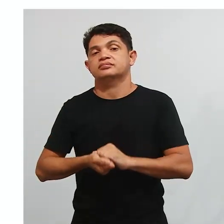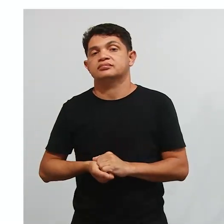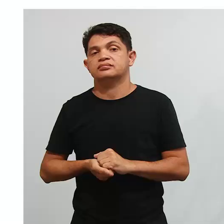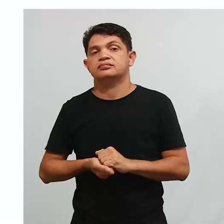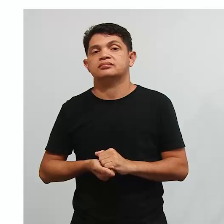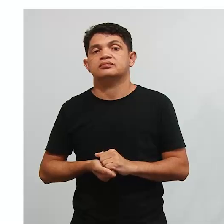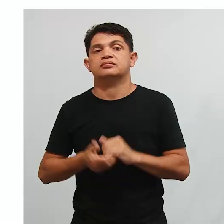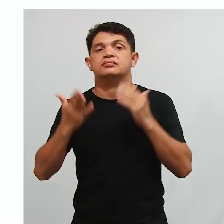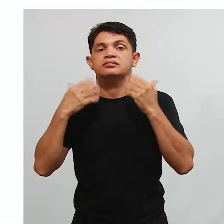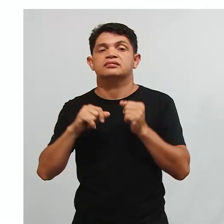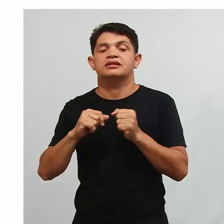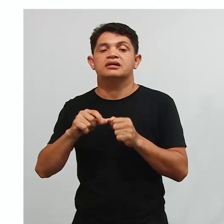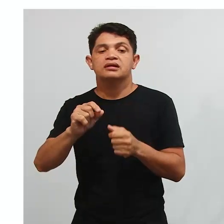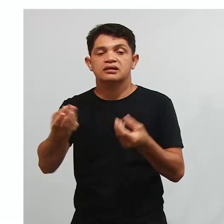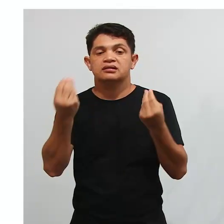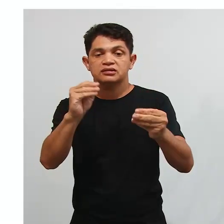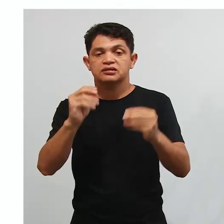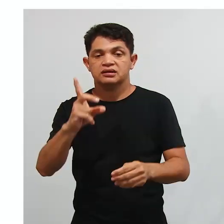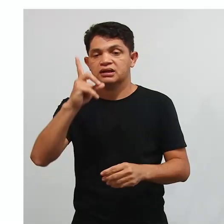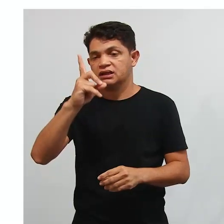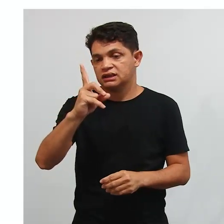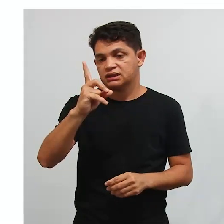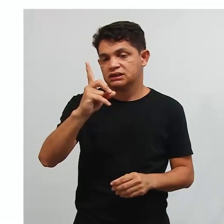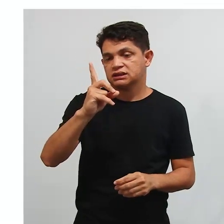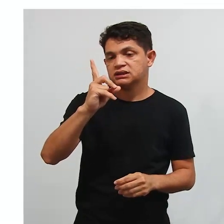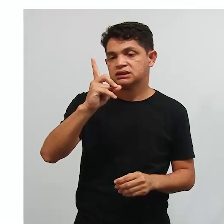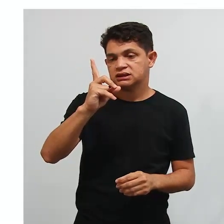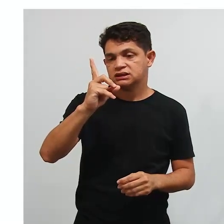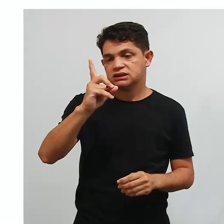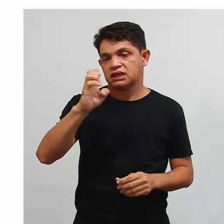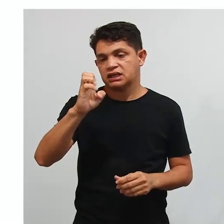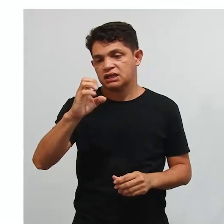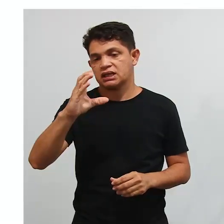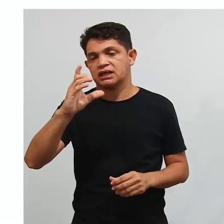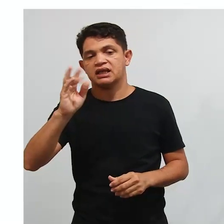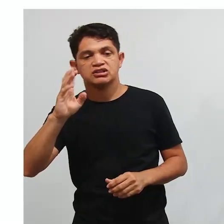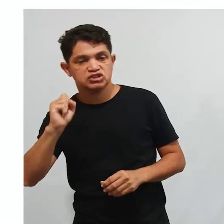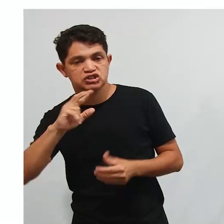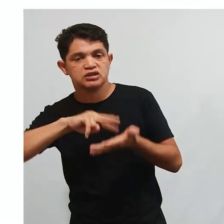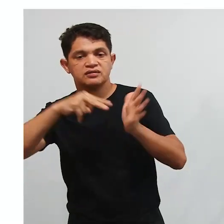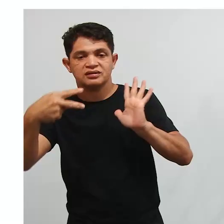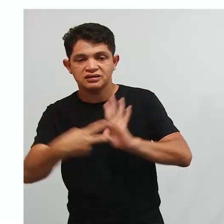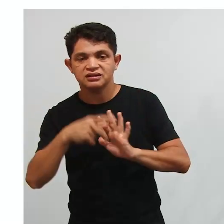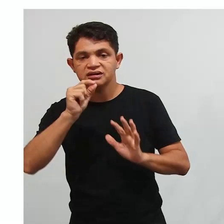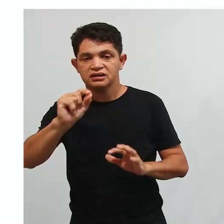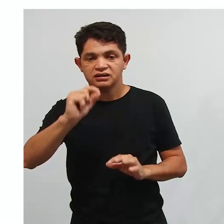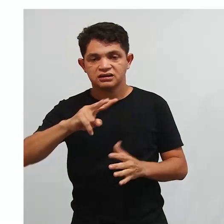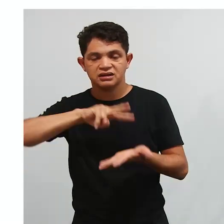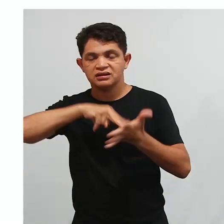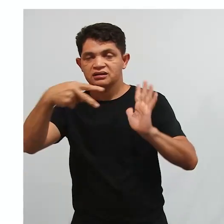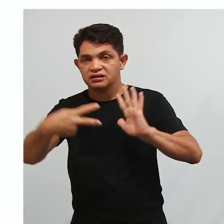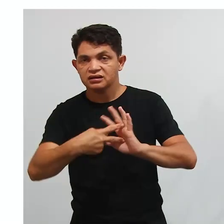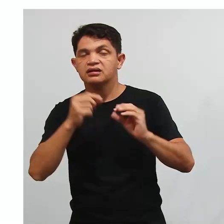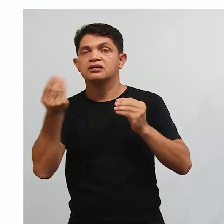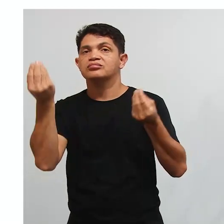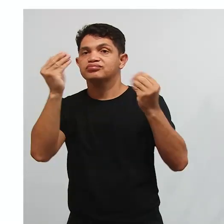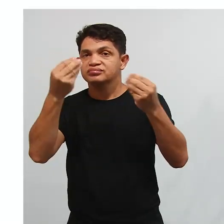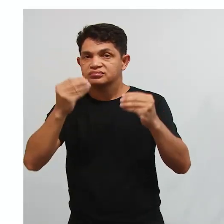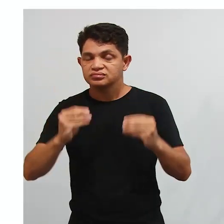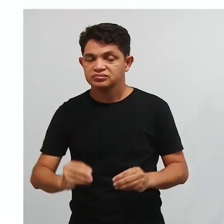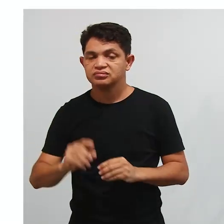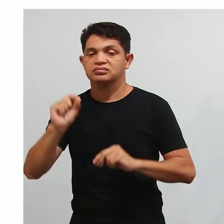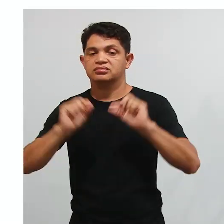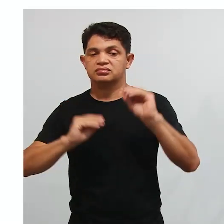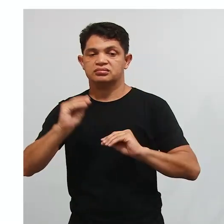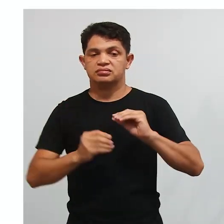profundamente as descritivas ela vai descrever a a população ou fenômeno a partir de técnicas de coletas de